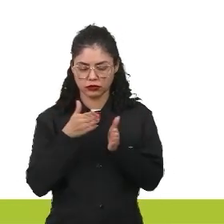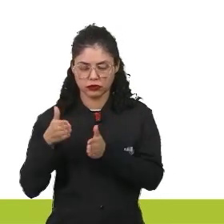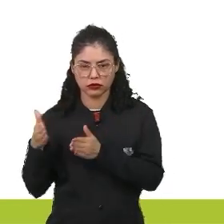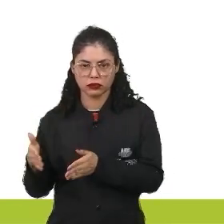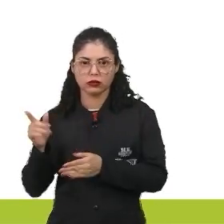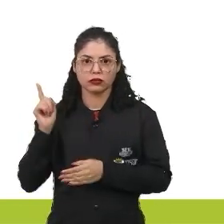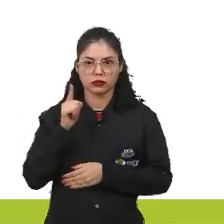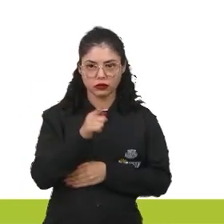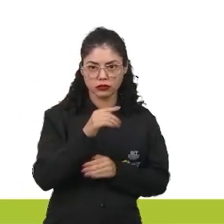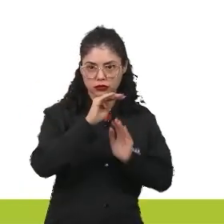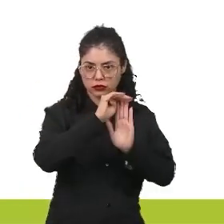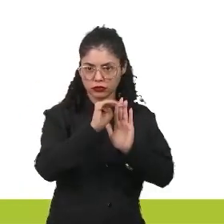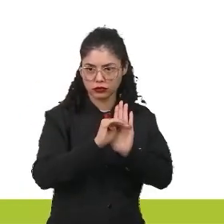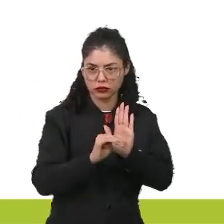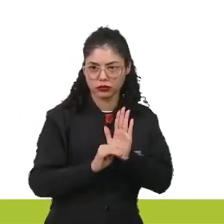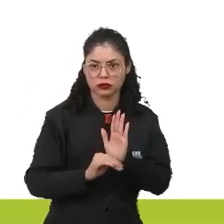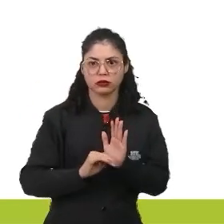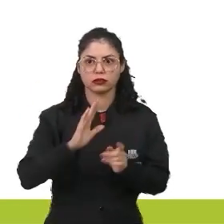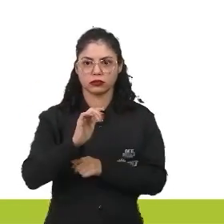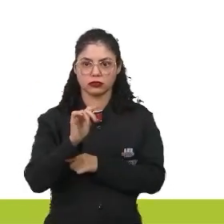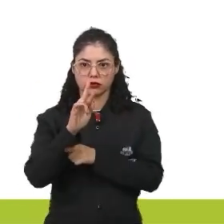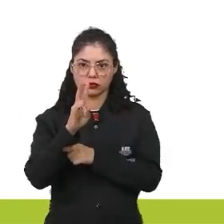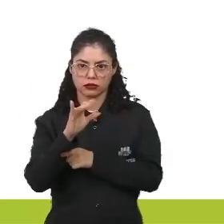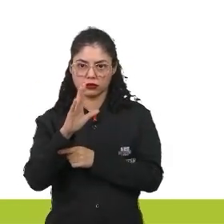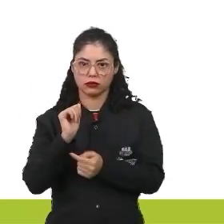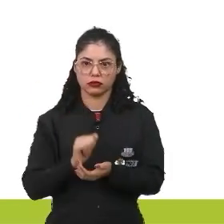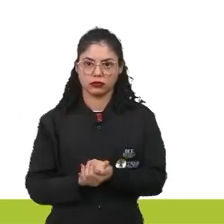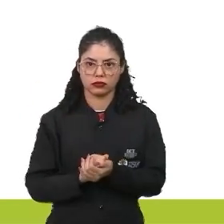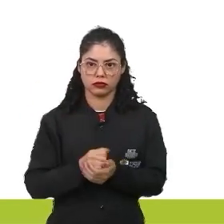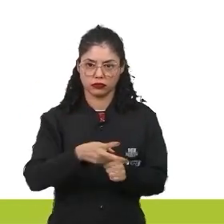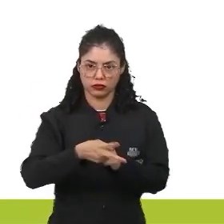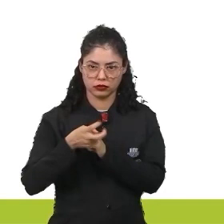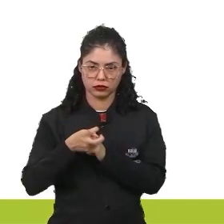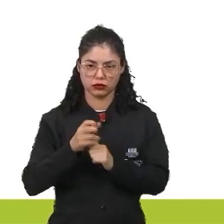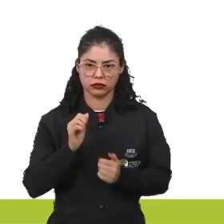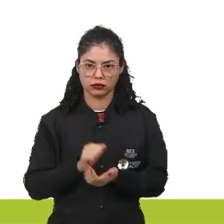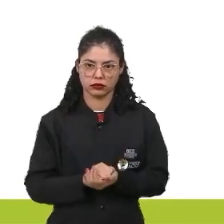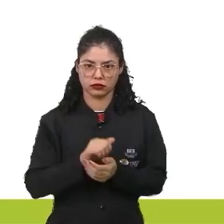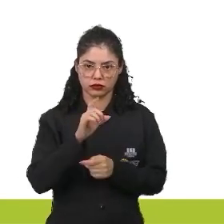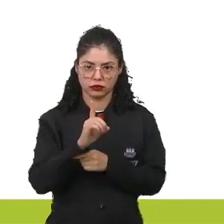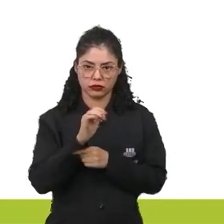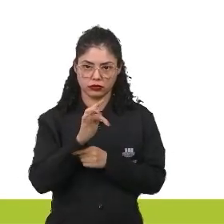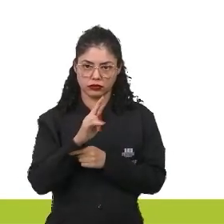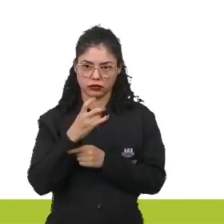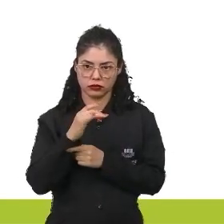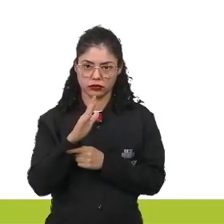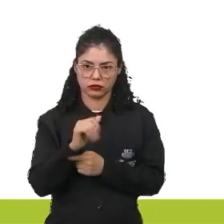nessa ordem: coagulação, decantação, filtração,